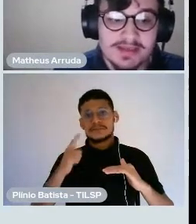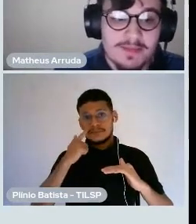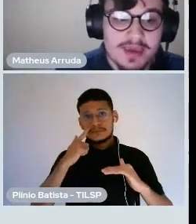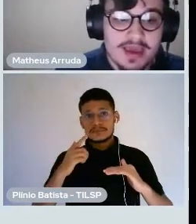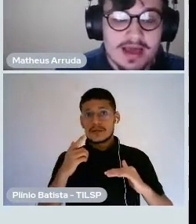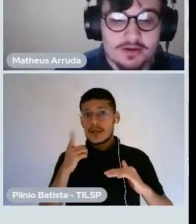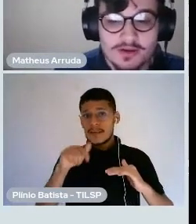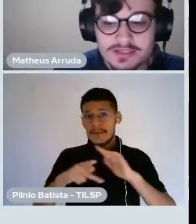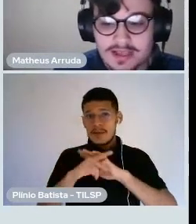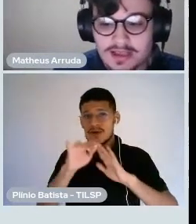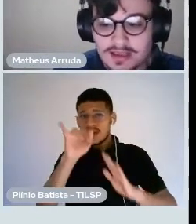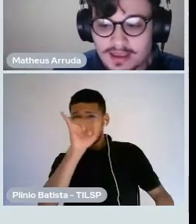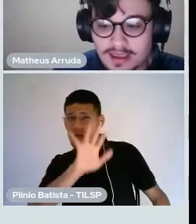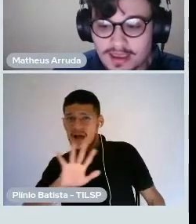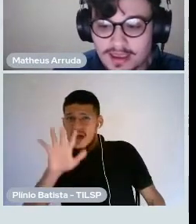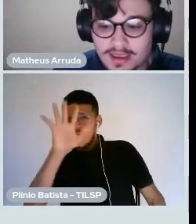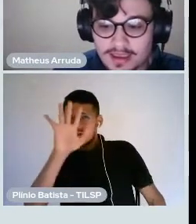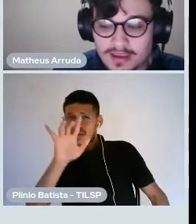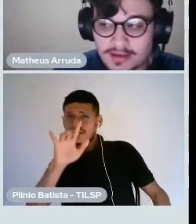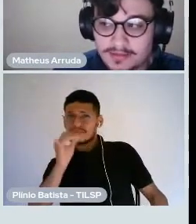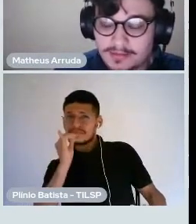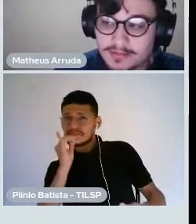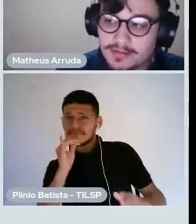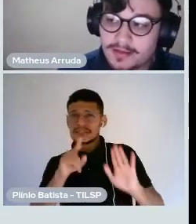gente perceber a nossa